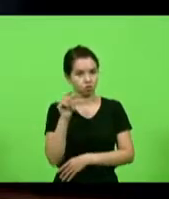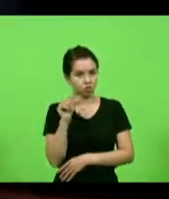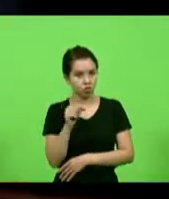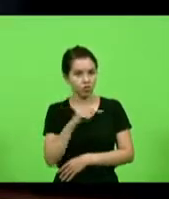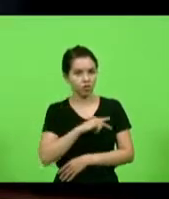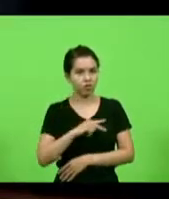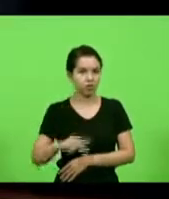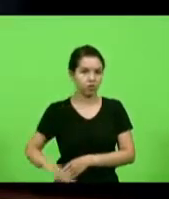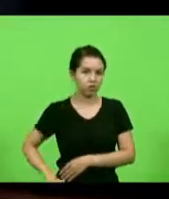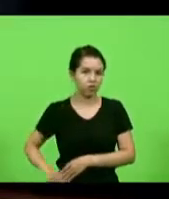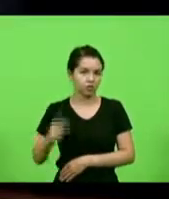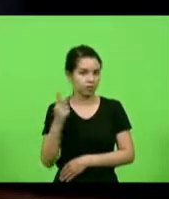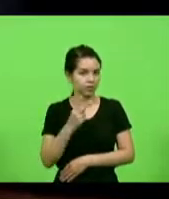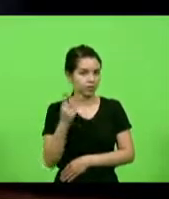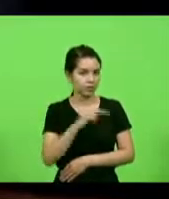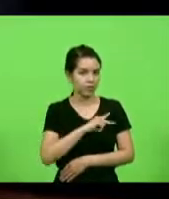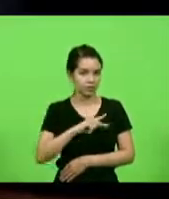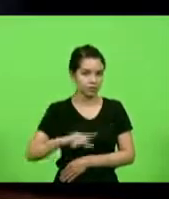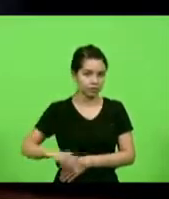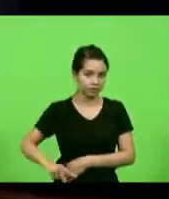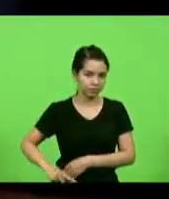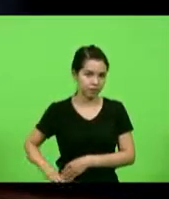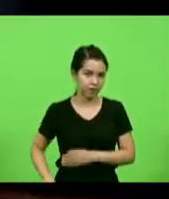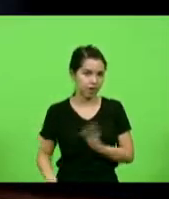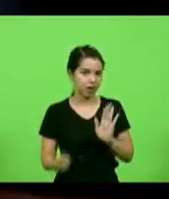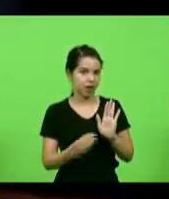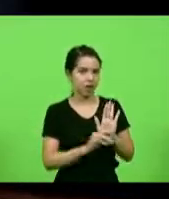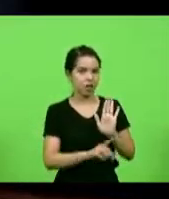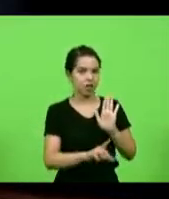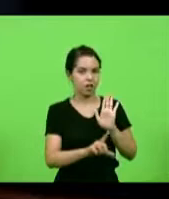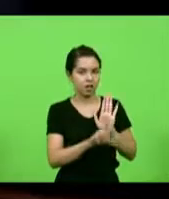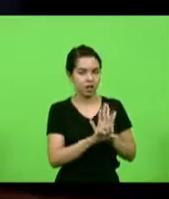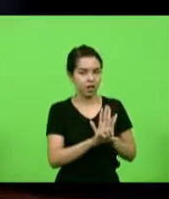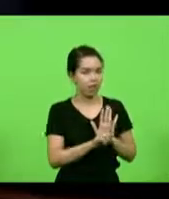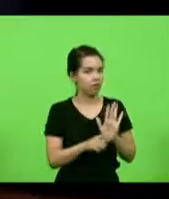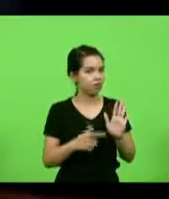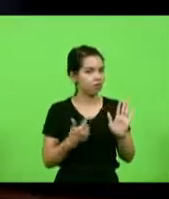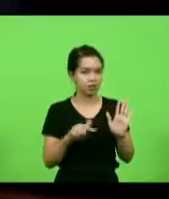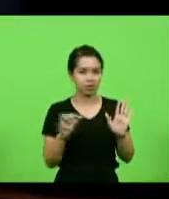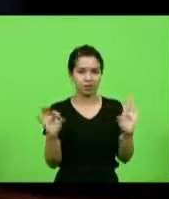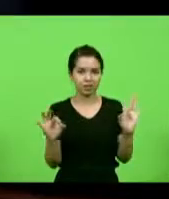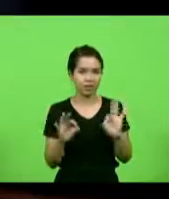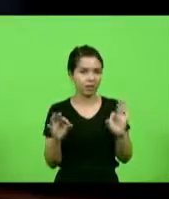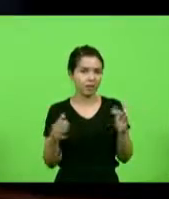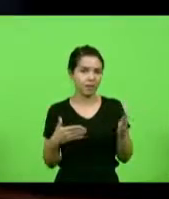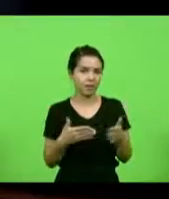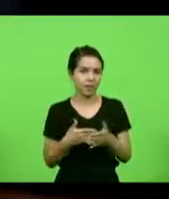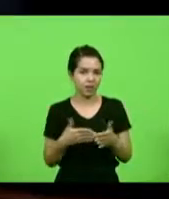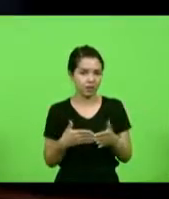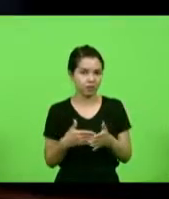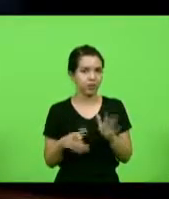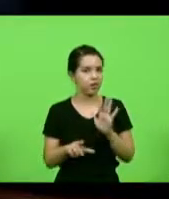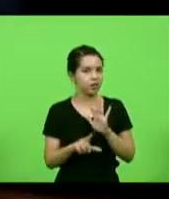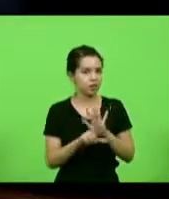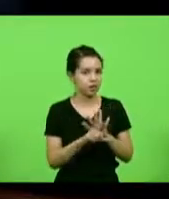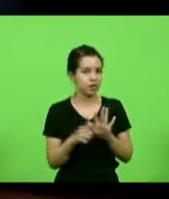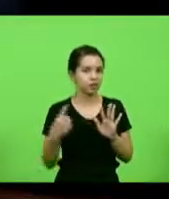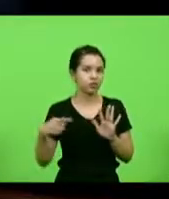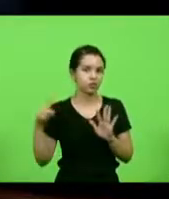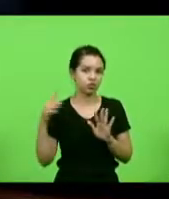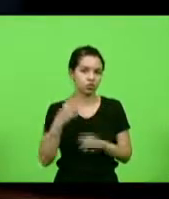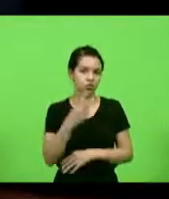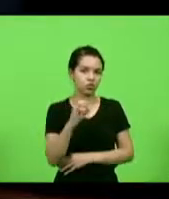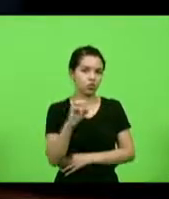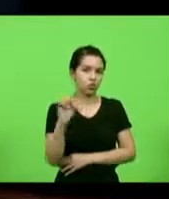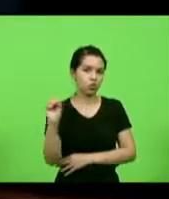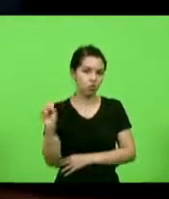na legislação, nada que impeça de acontecer isso. Tanto a lei anterior de 2008, que foi revogada pela